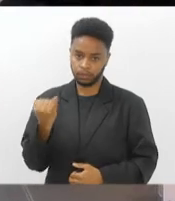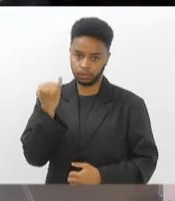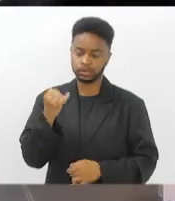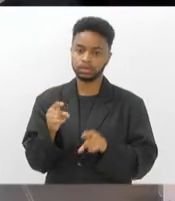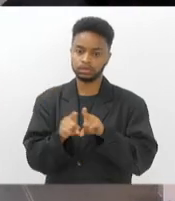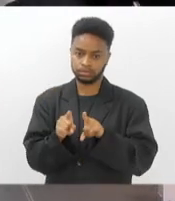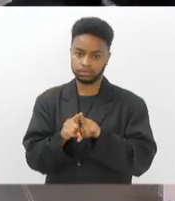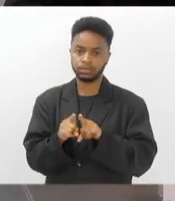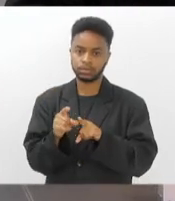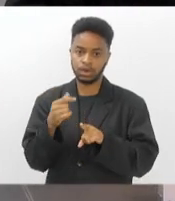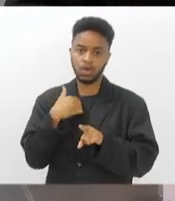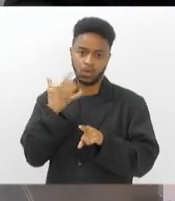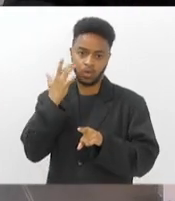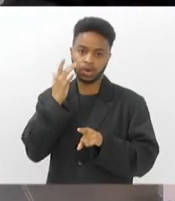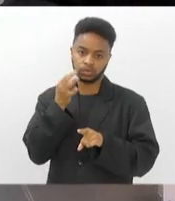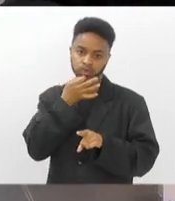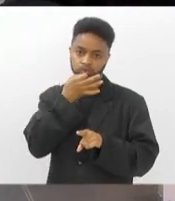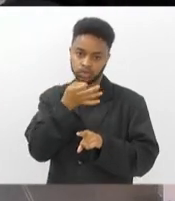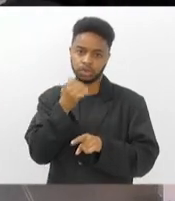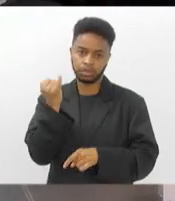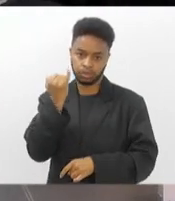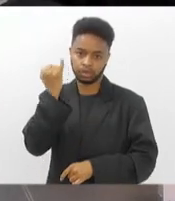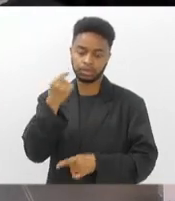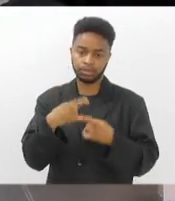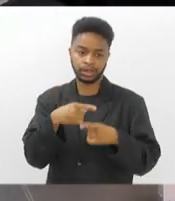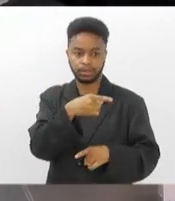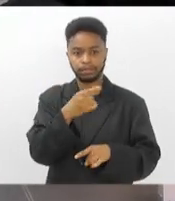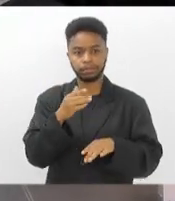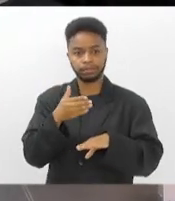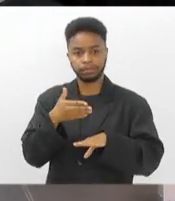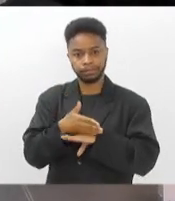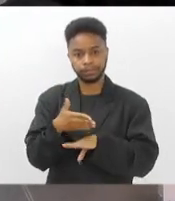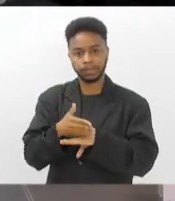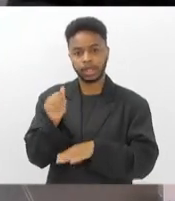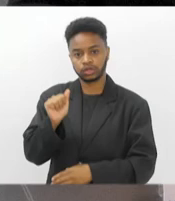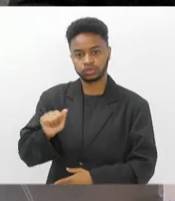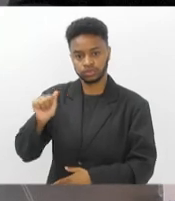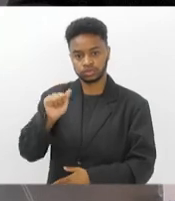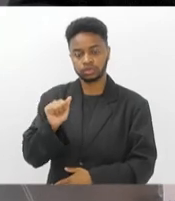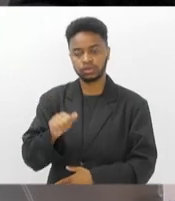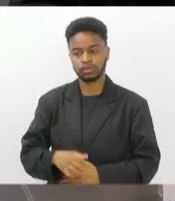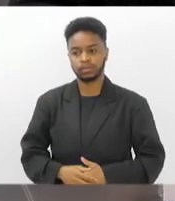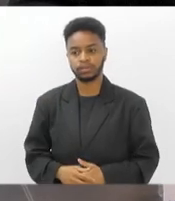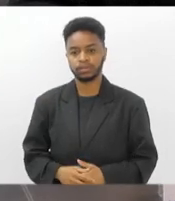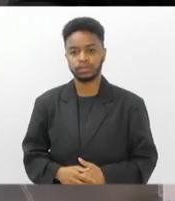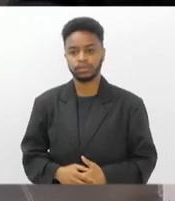também acho que é uma sugestão a Fabi é da associação e